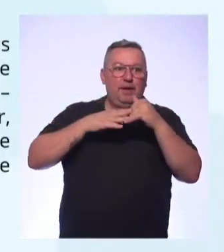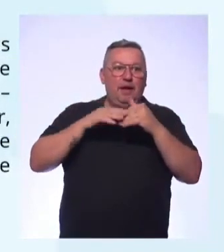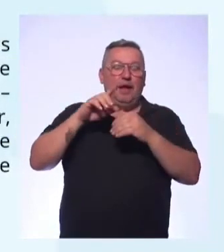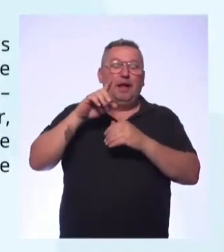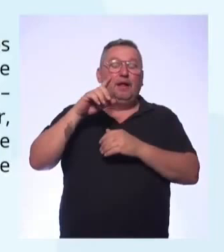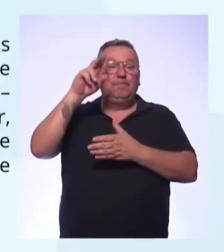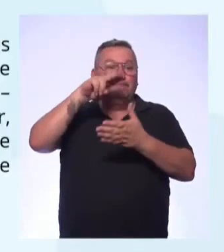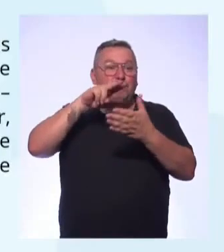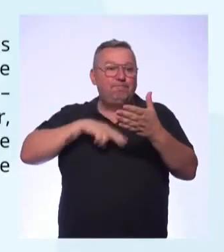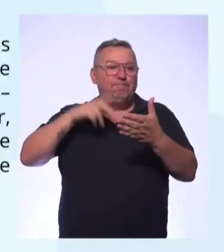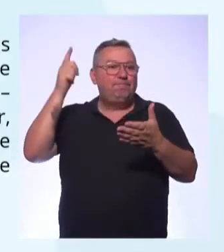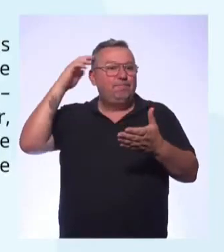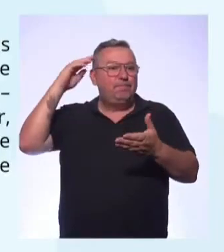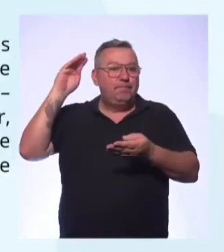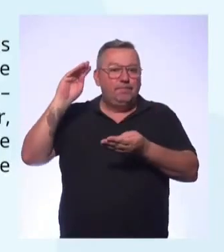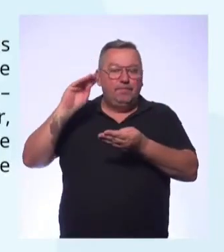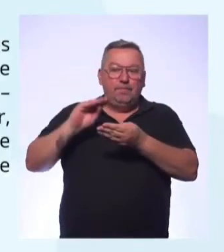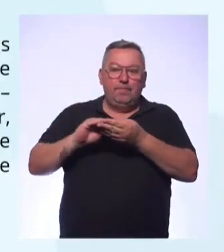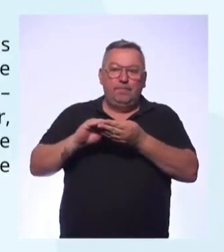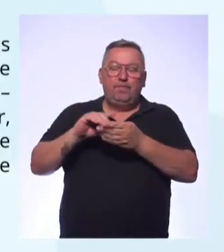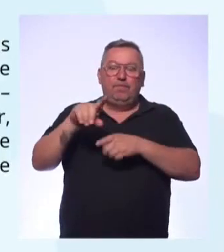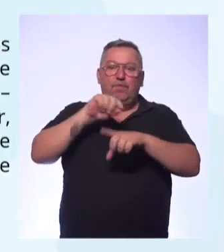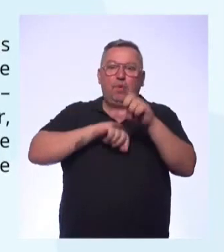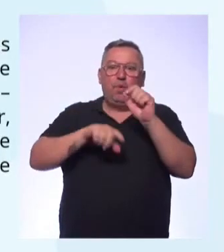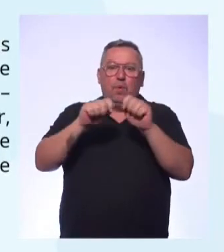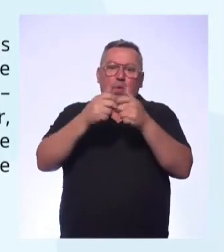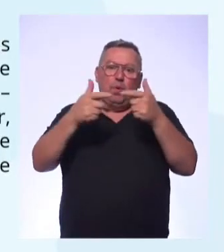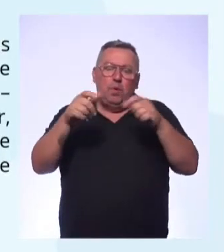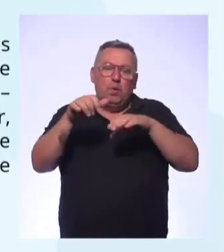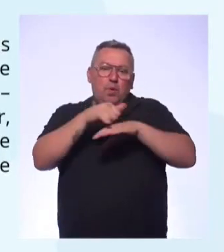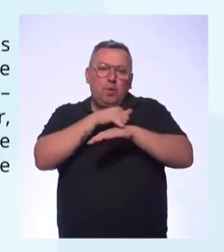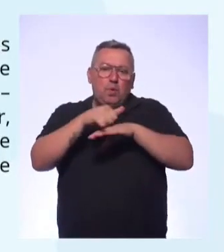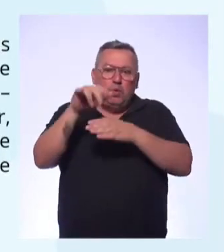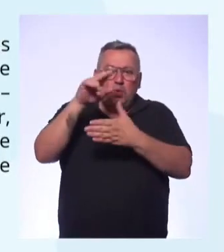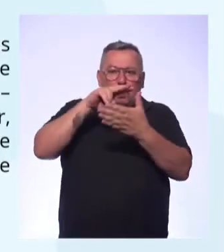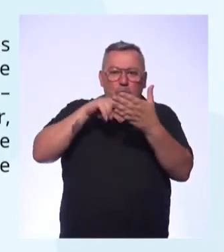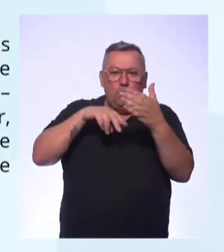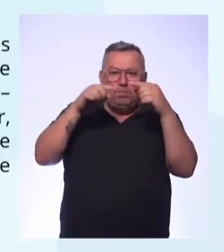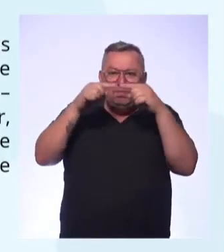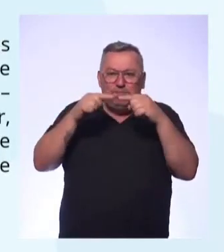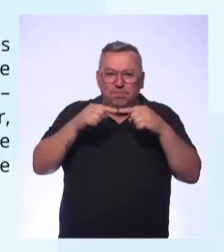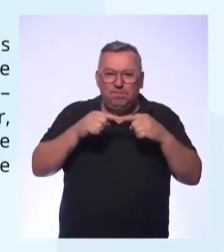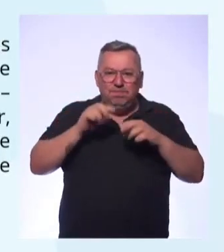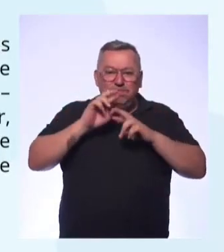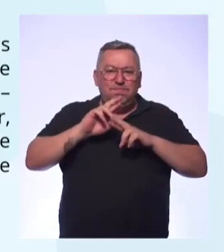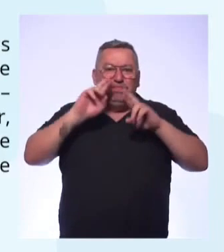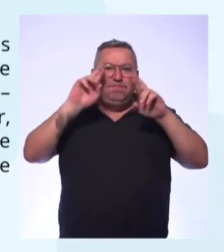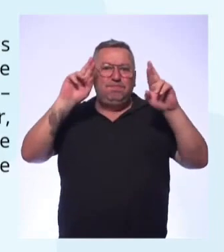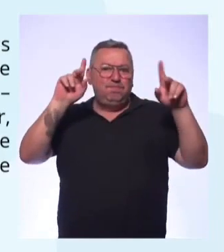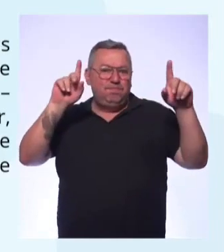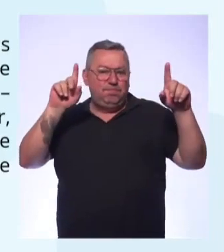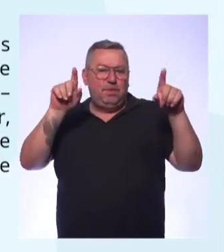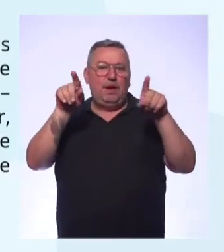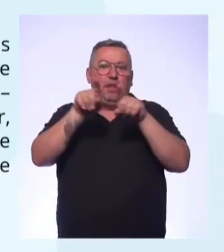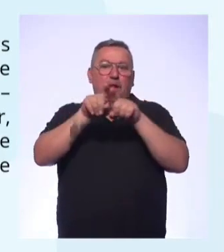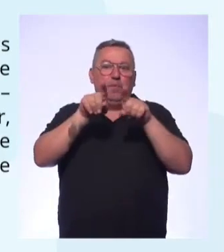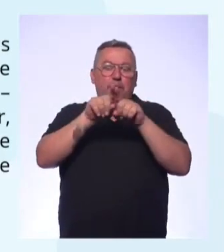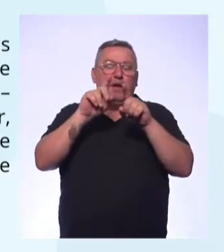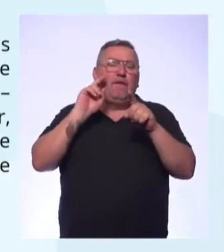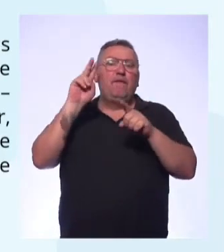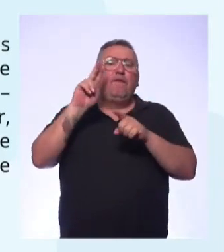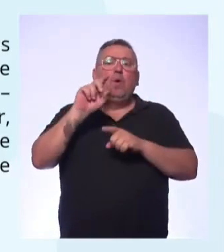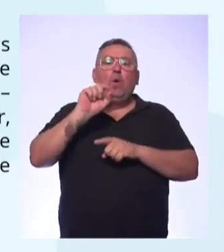e compreender, selecionando procedimentos e estratégias de leitura adequados a diferentes objetivos e levando em